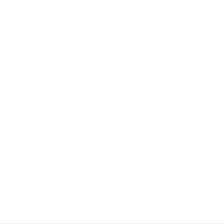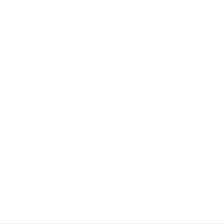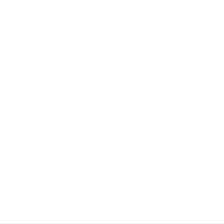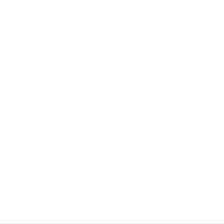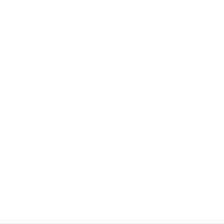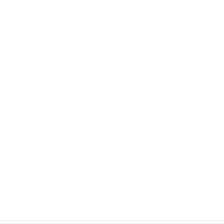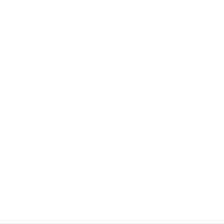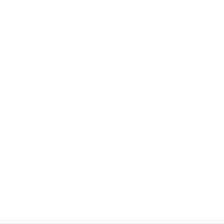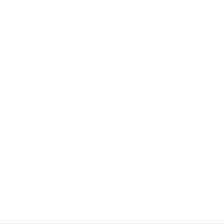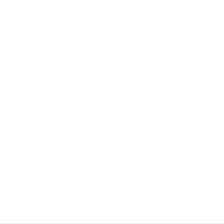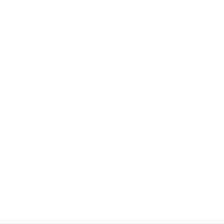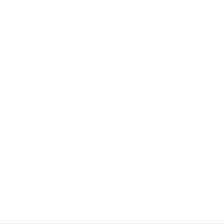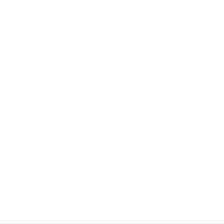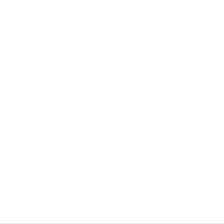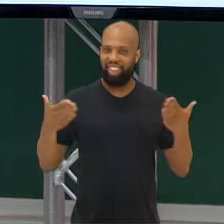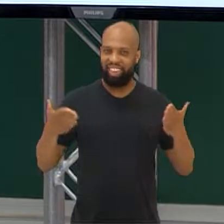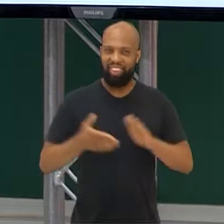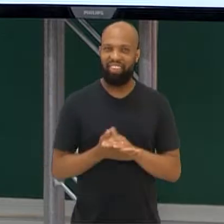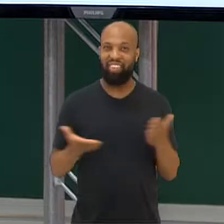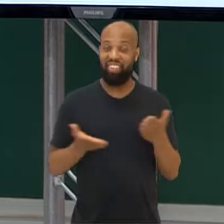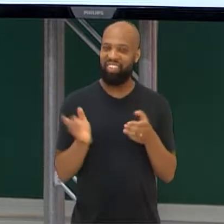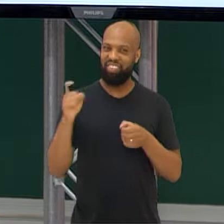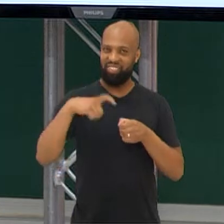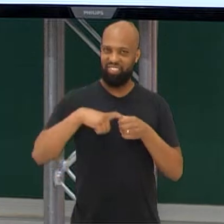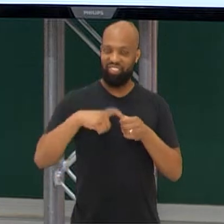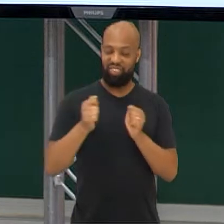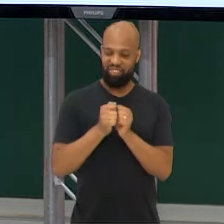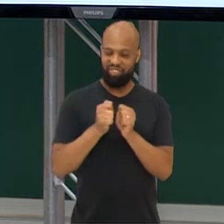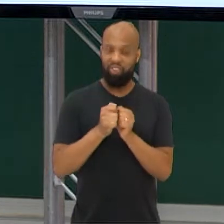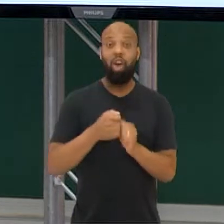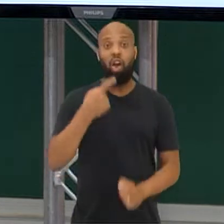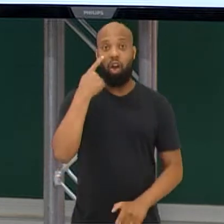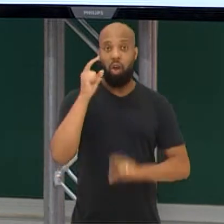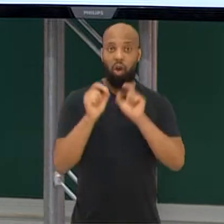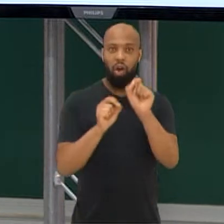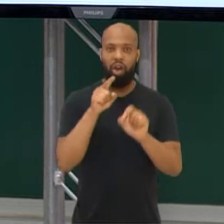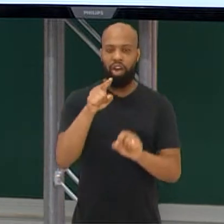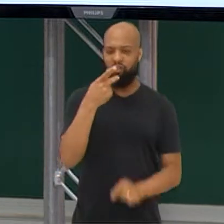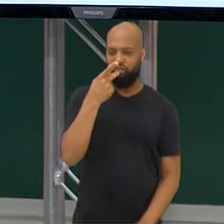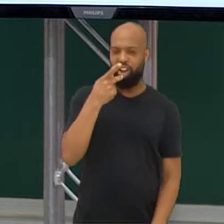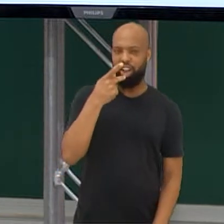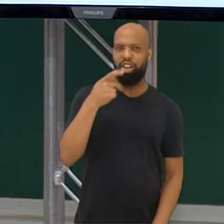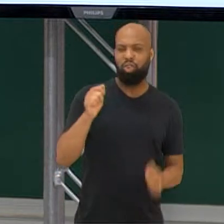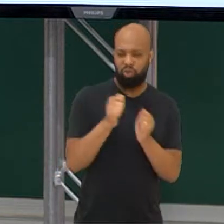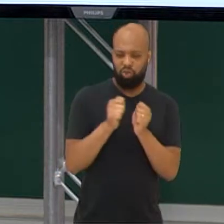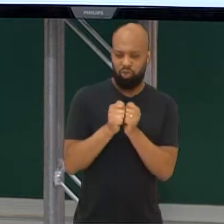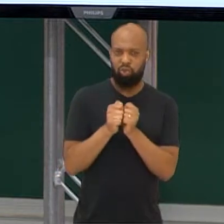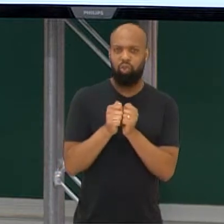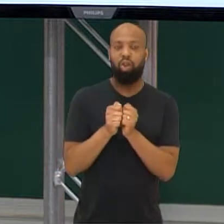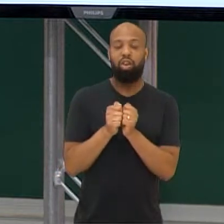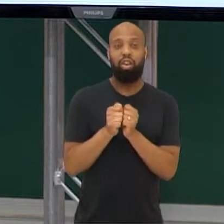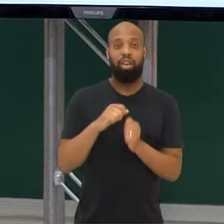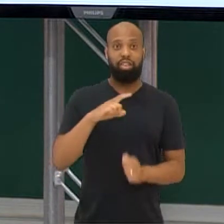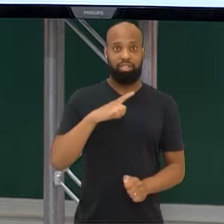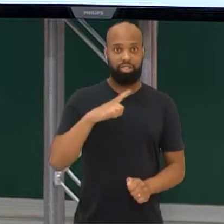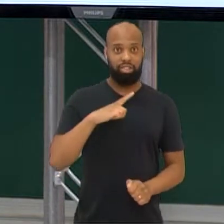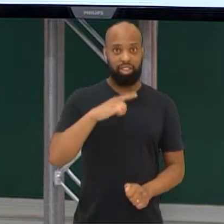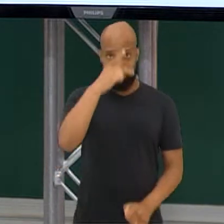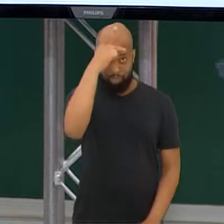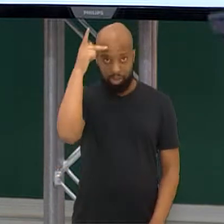que você acha que são essas 3 coisas aí? Voltando aqui, vamos ver o que vocês estão falando aqui conosco. E parece que tem gente